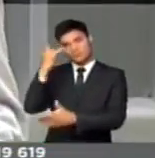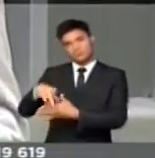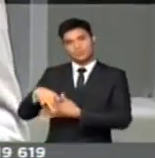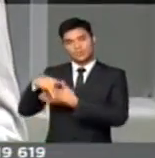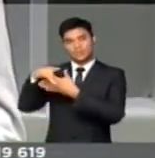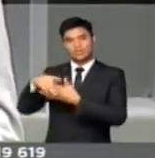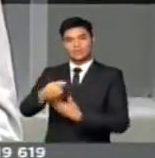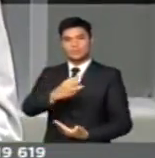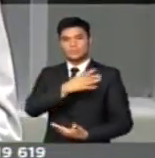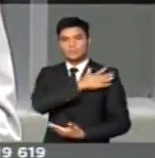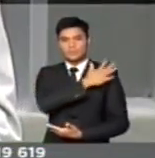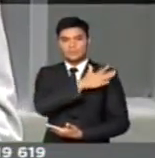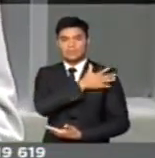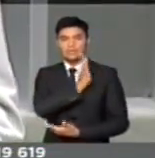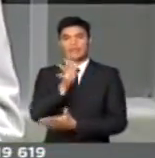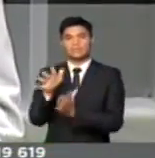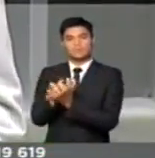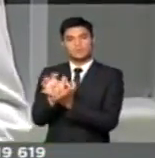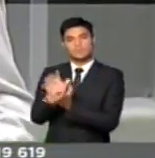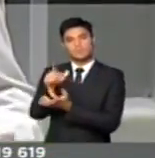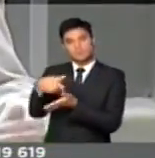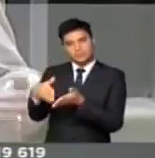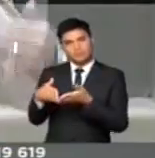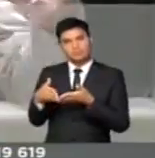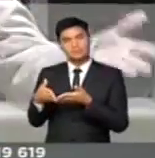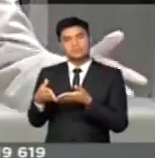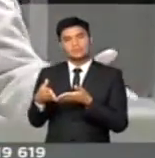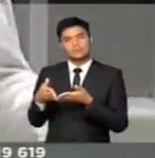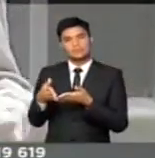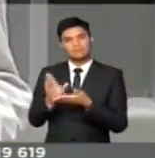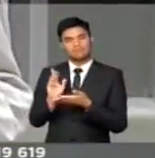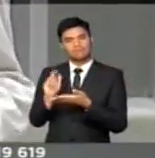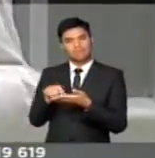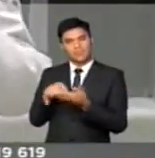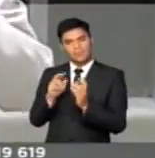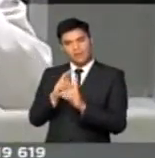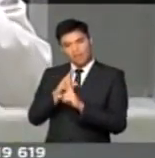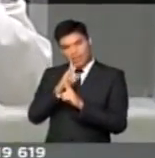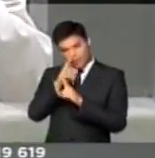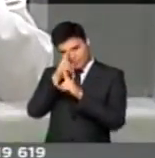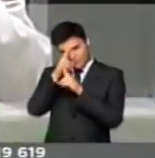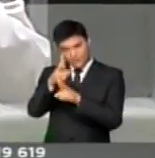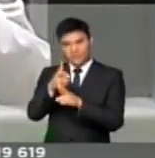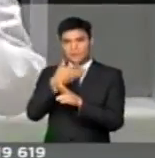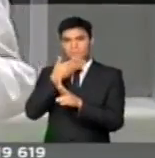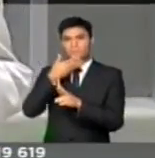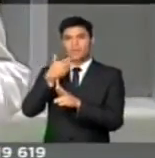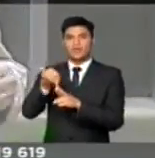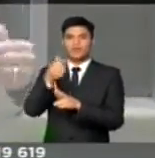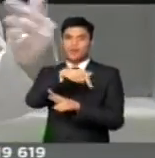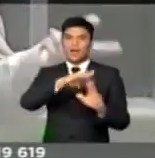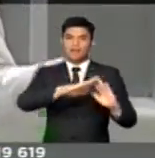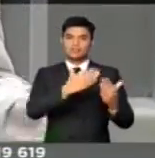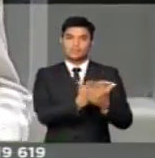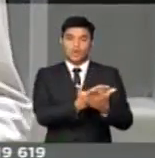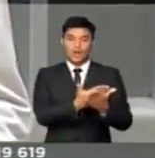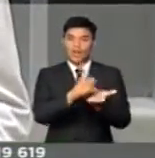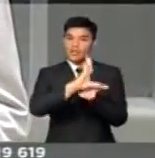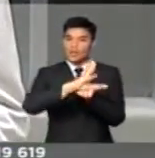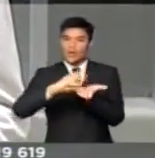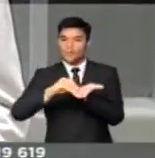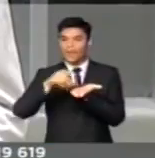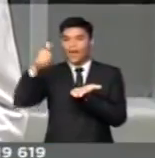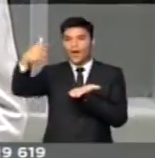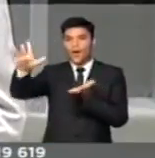Polícia Militar de Pernambuco, para que a gente possa reforçar aquela escola e criar outras escolas. Essa de